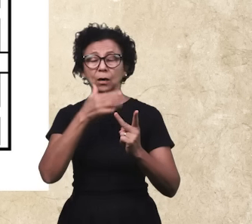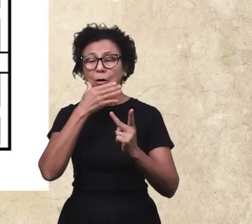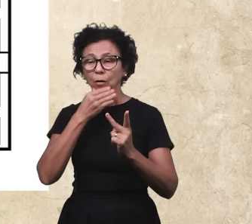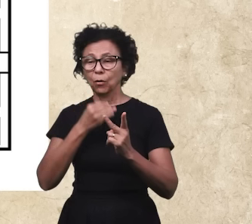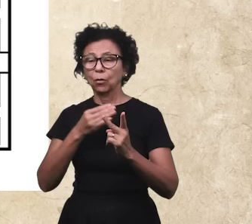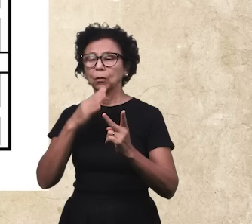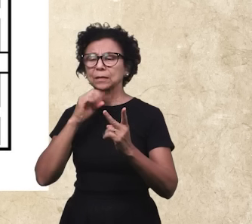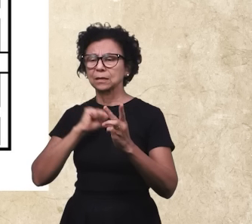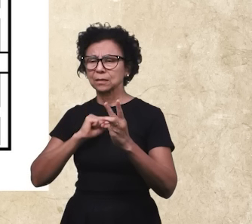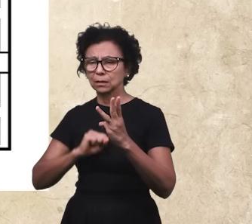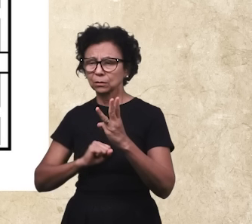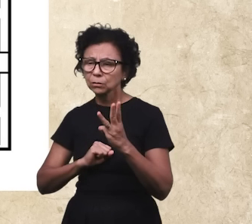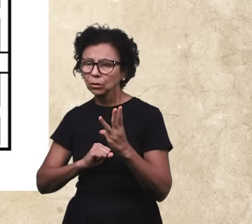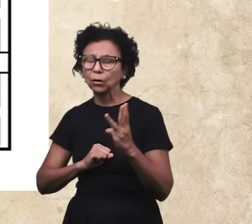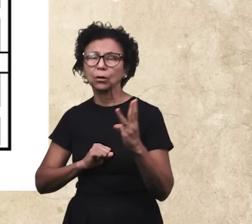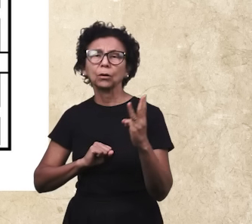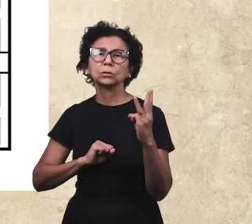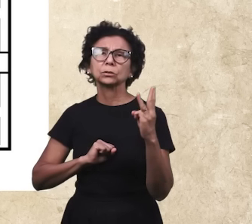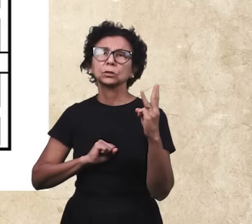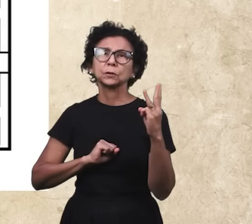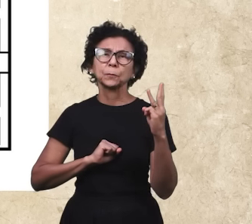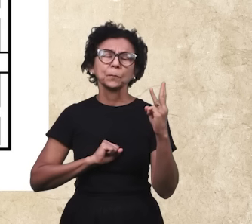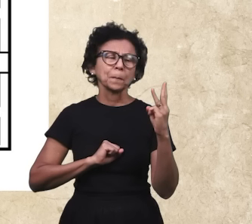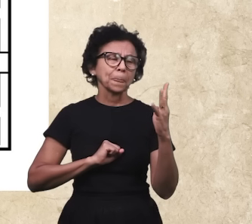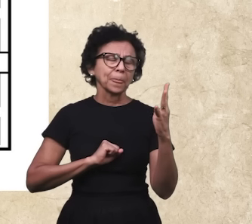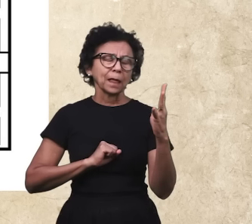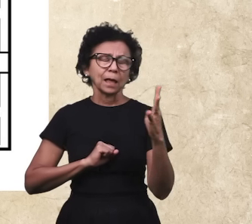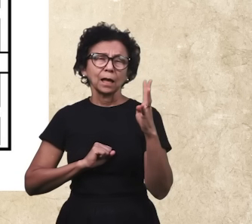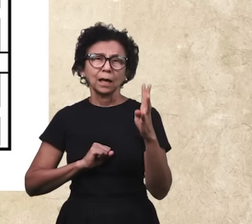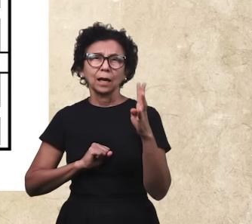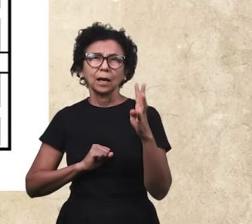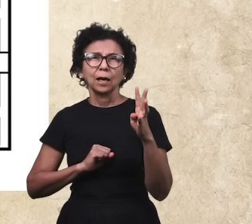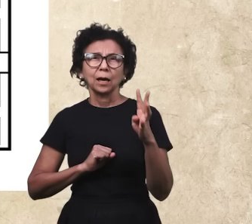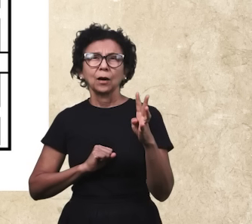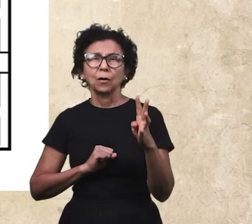dos homens, os átrios dos sacerdotes, o